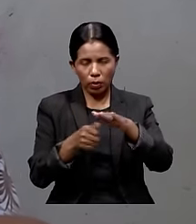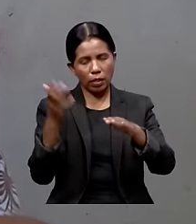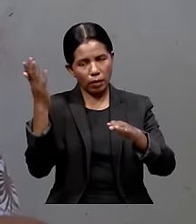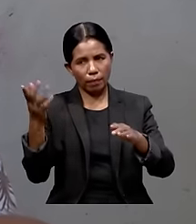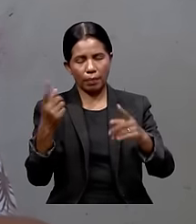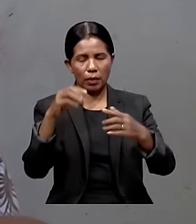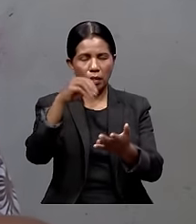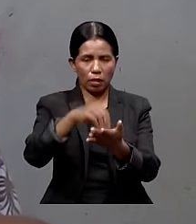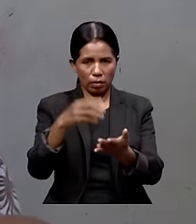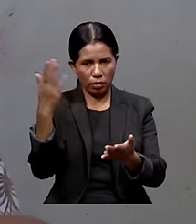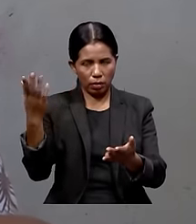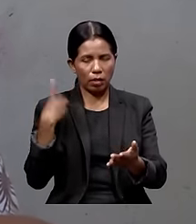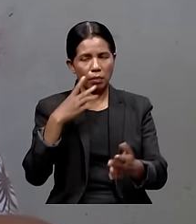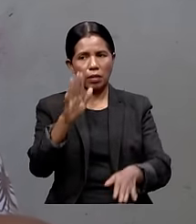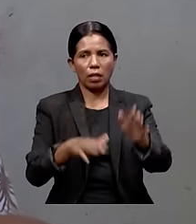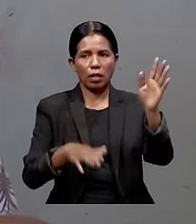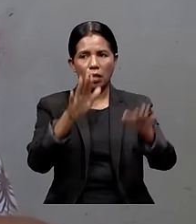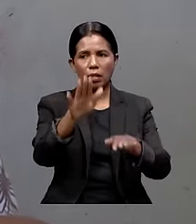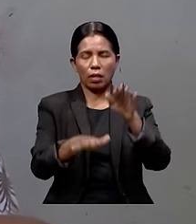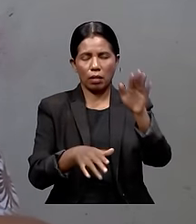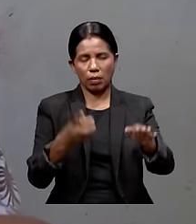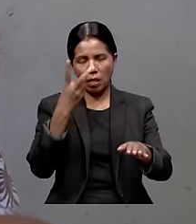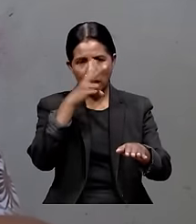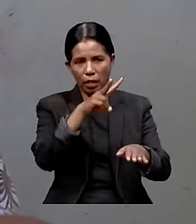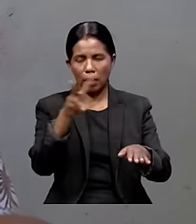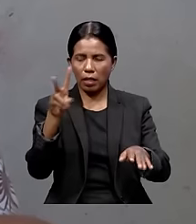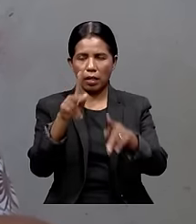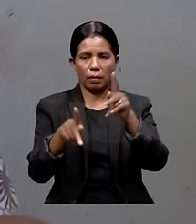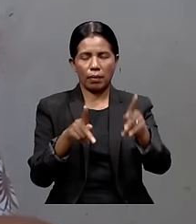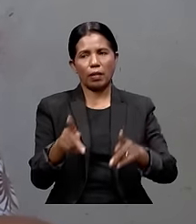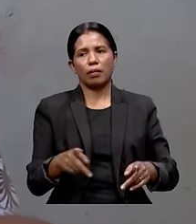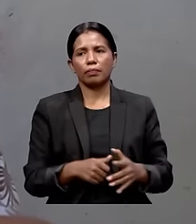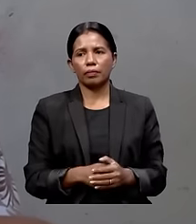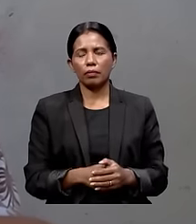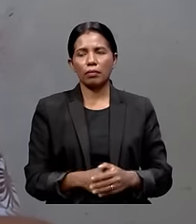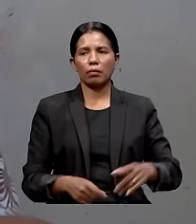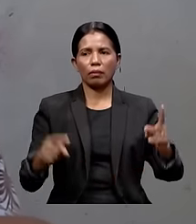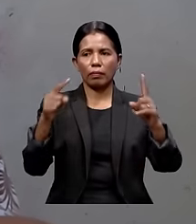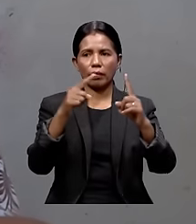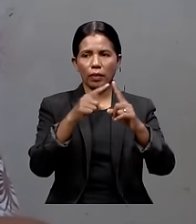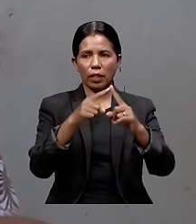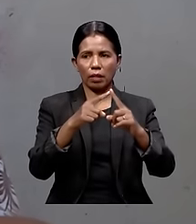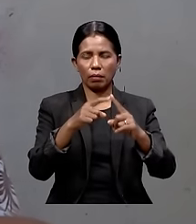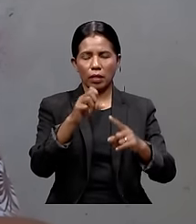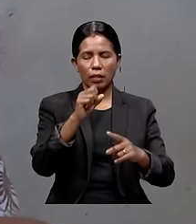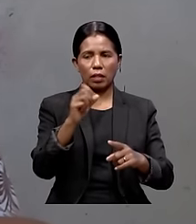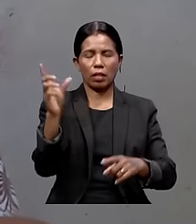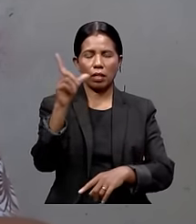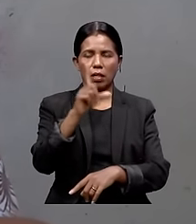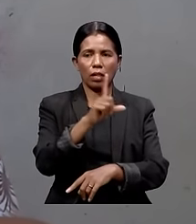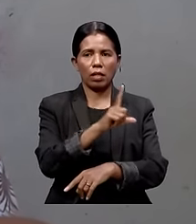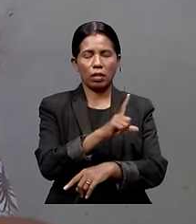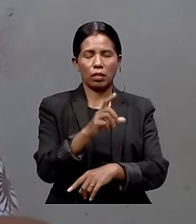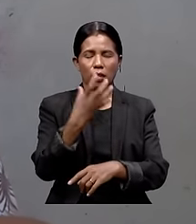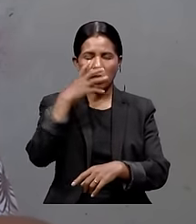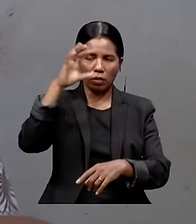ba tau hele hene ba ami ma se lao mai lao ba hela seri ni e poi sto hanse ba te se loro ni halte be servisu